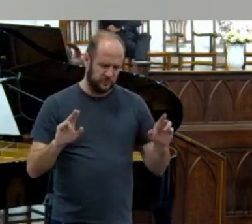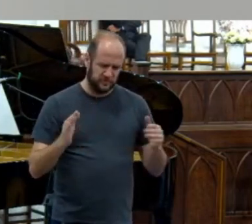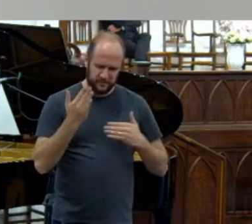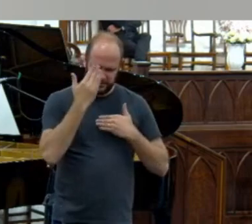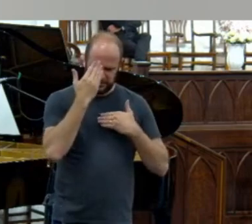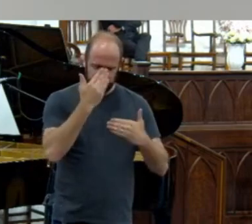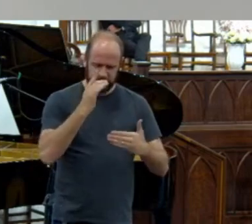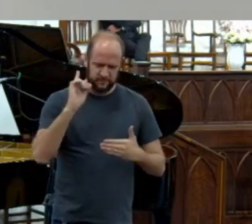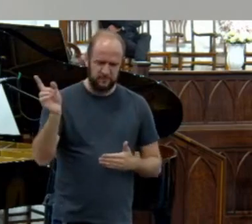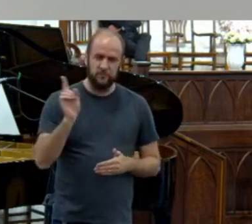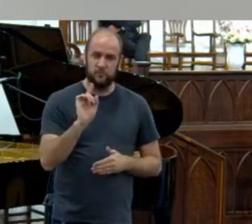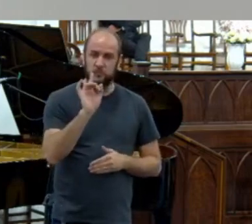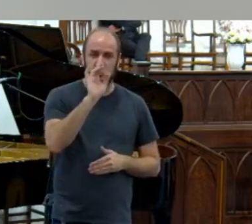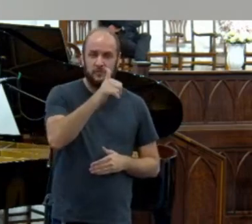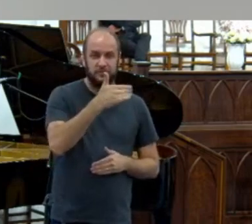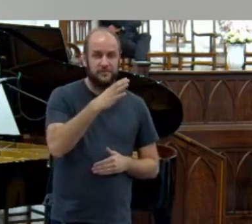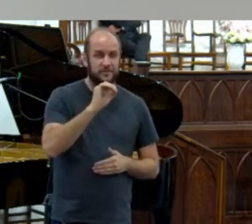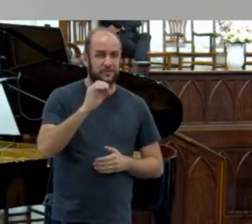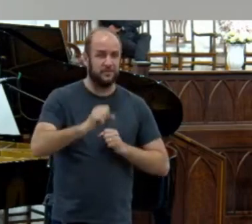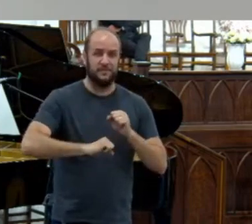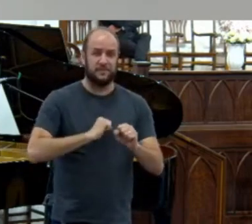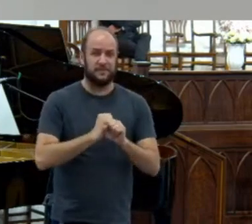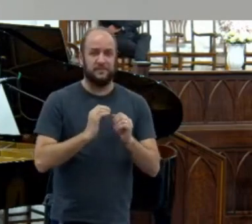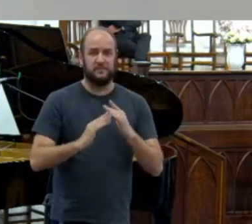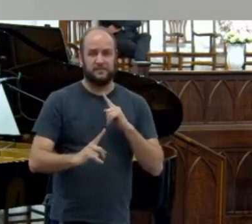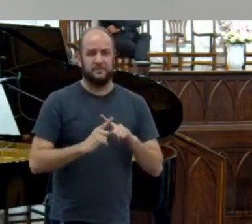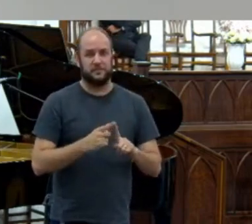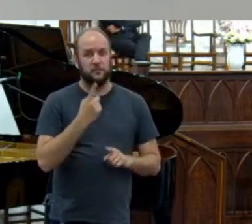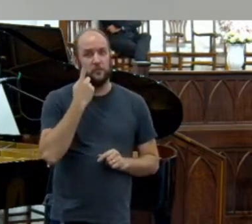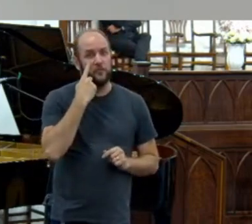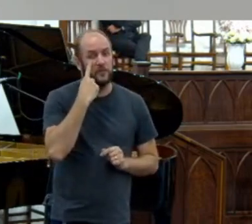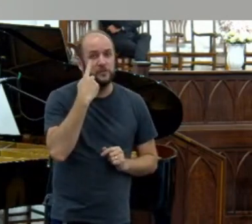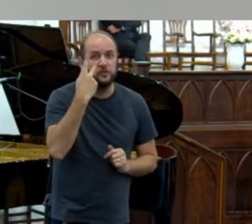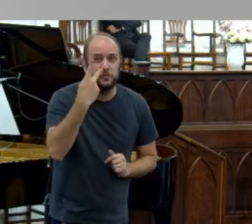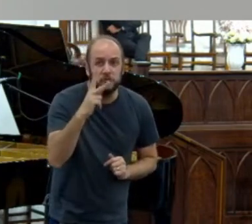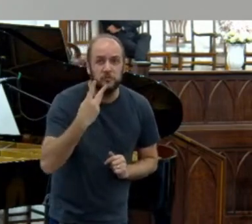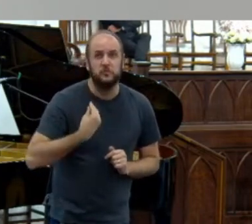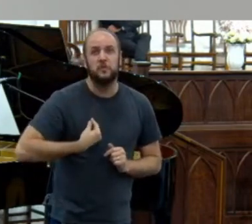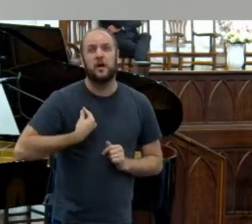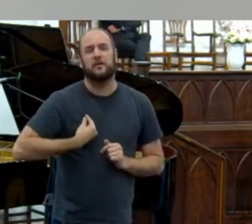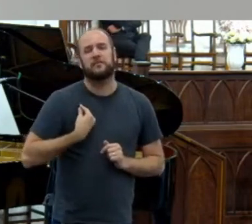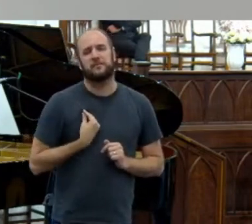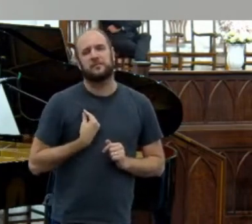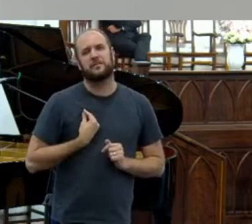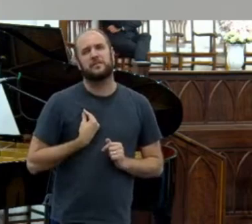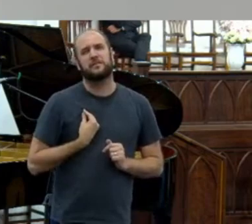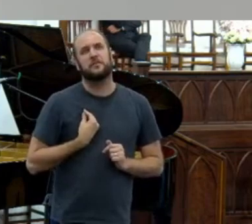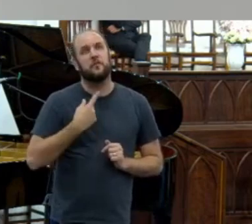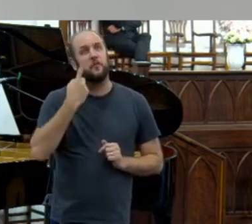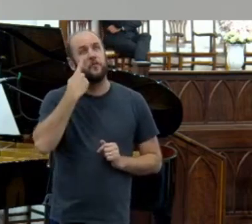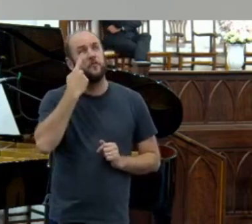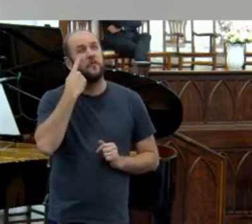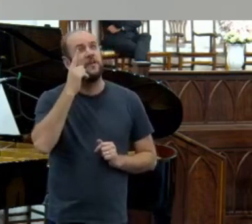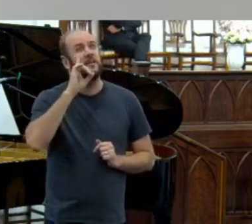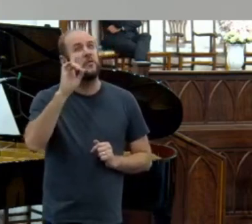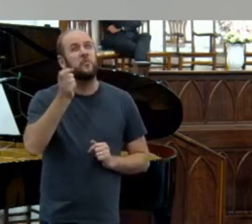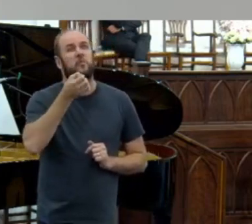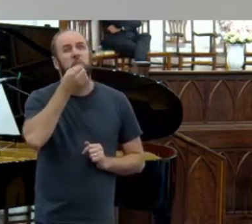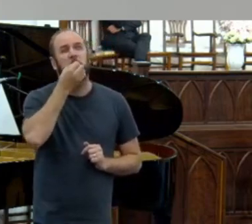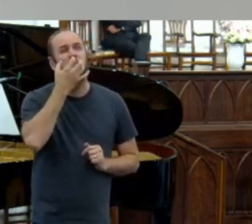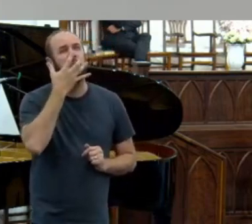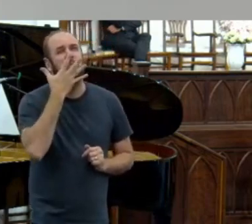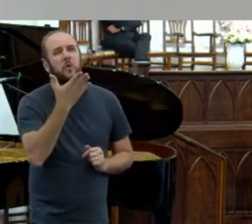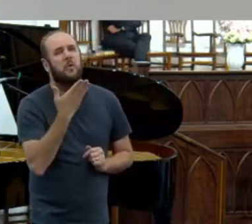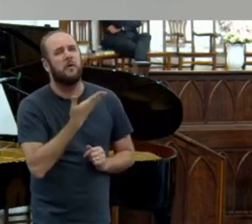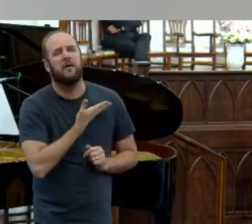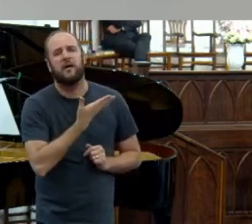não somente pelos 100 anos da igreja. Veja a sua vida, veja quão bondoso